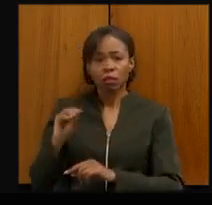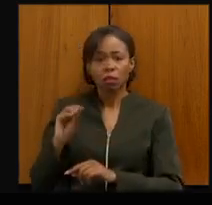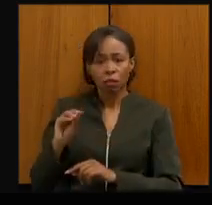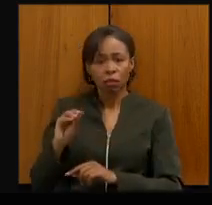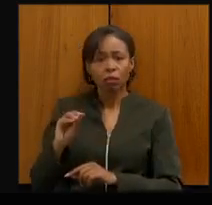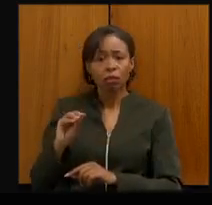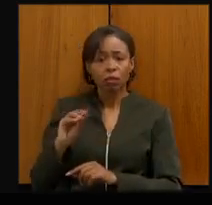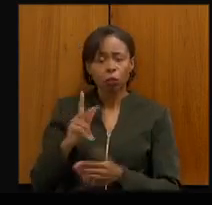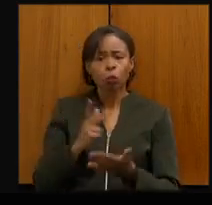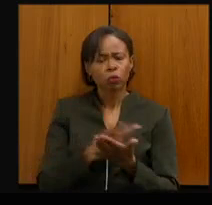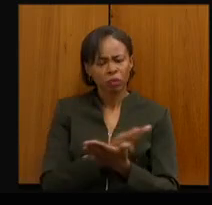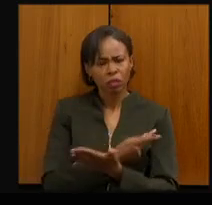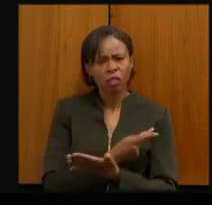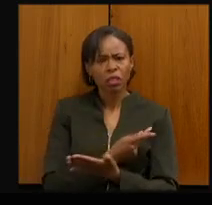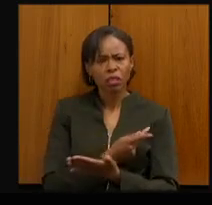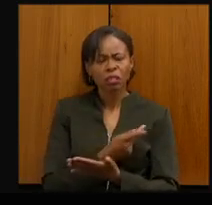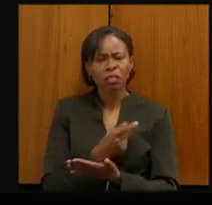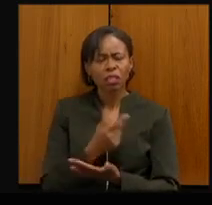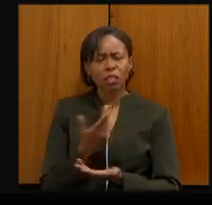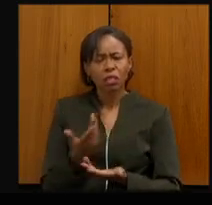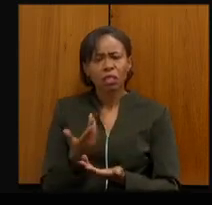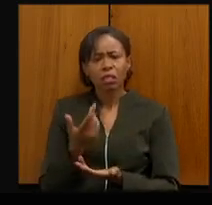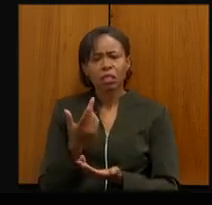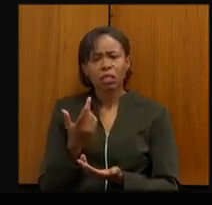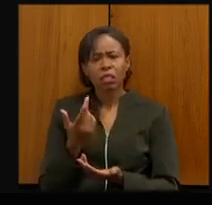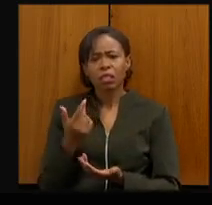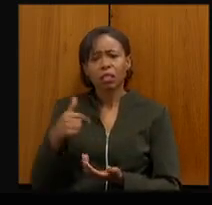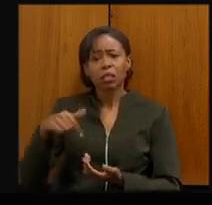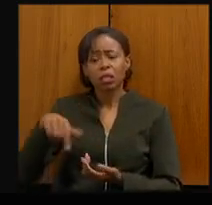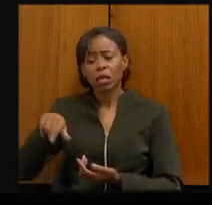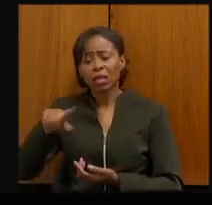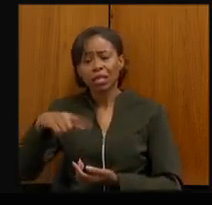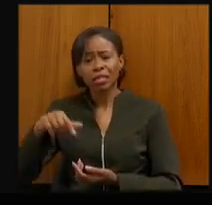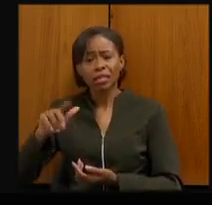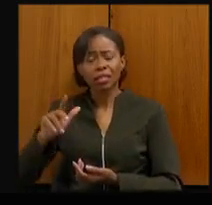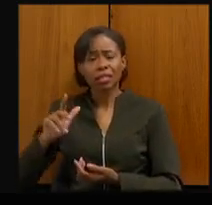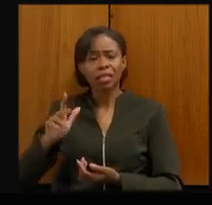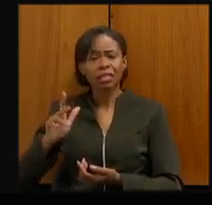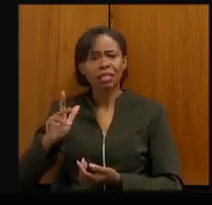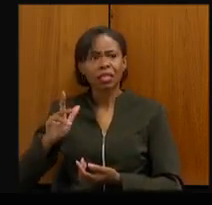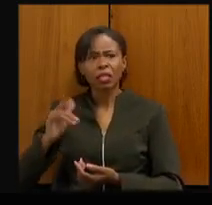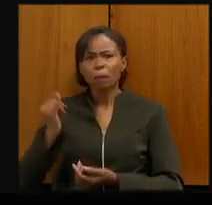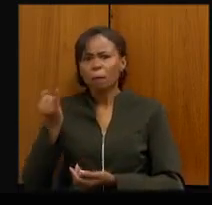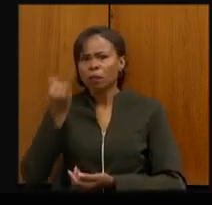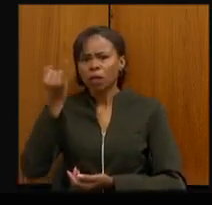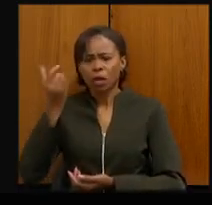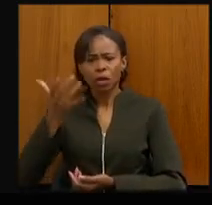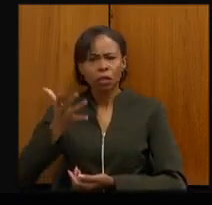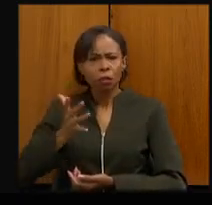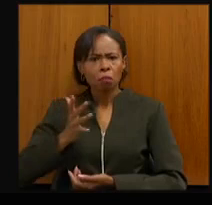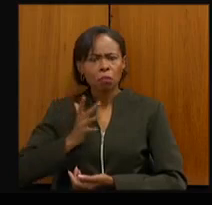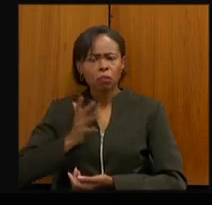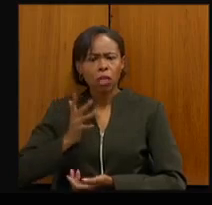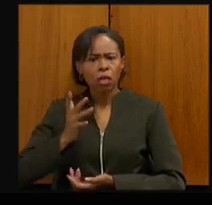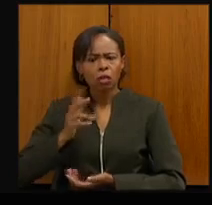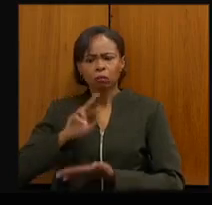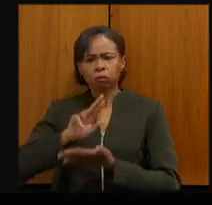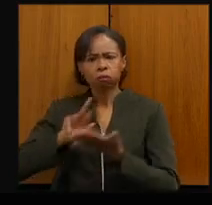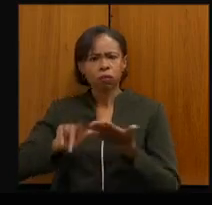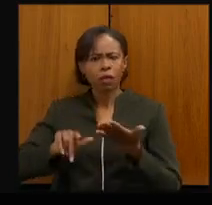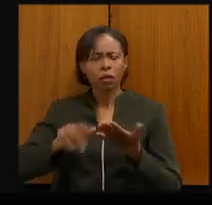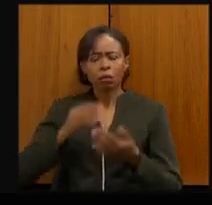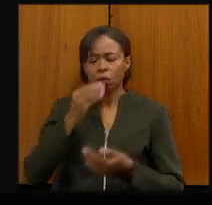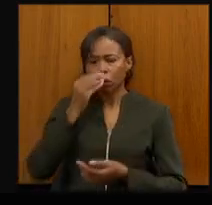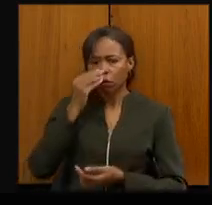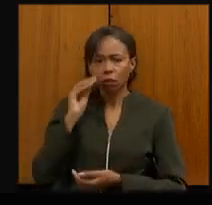tecido né eles são desconsiderados nas suas riquezas Nossa na sua potência que essa essa